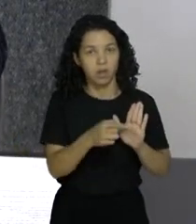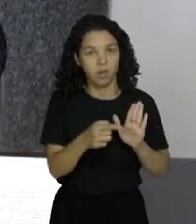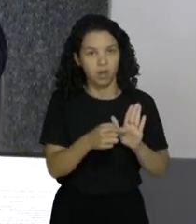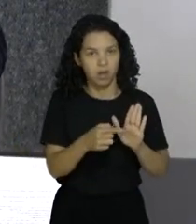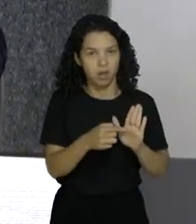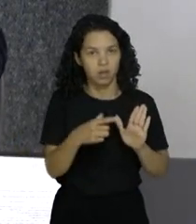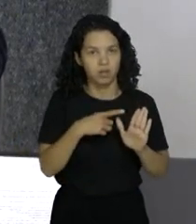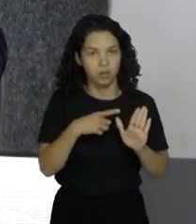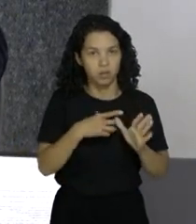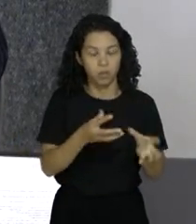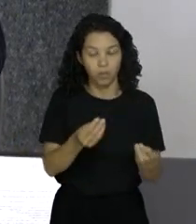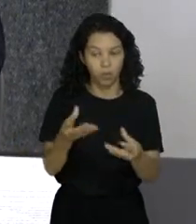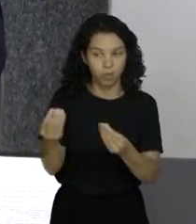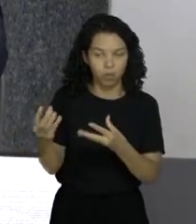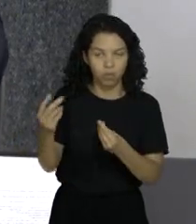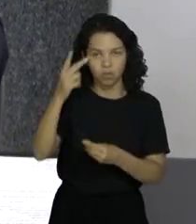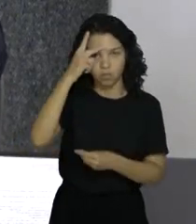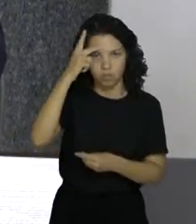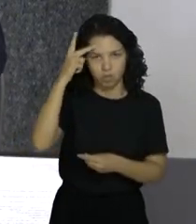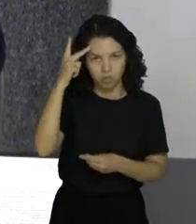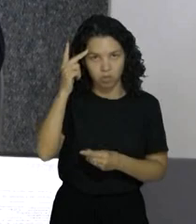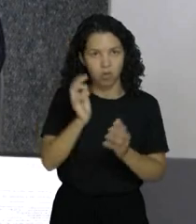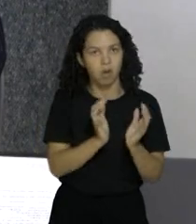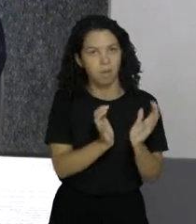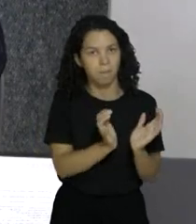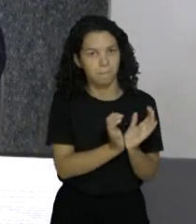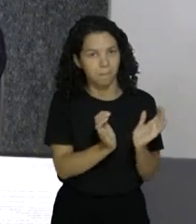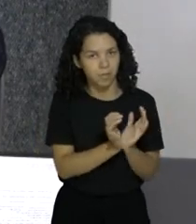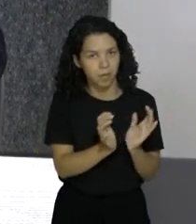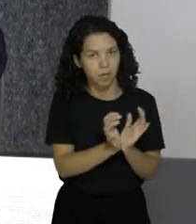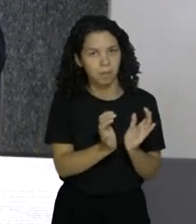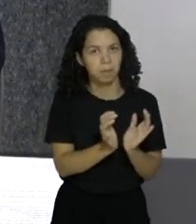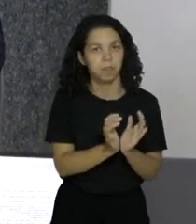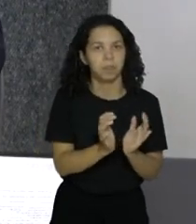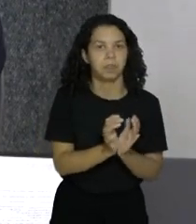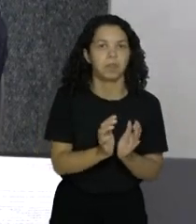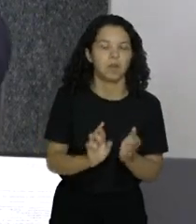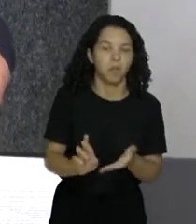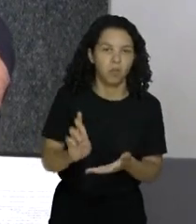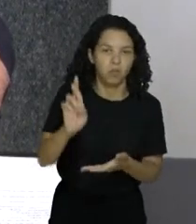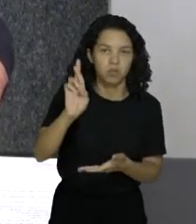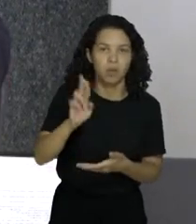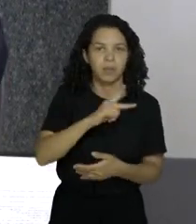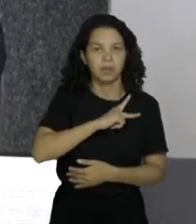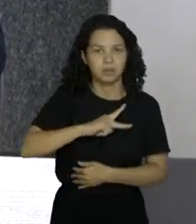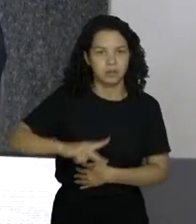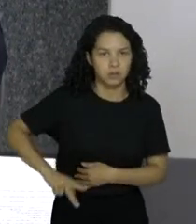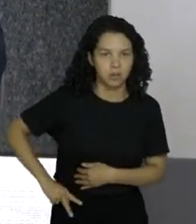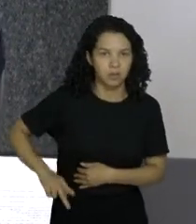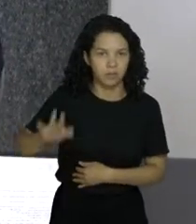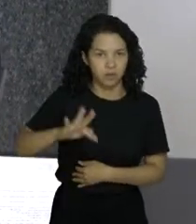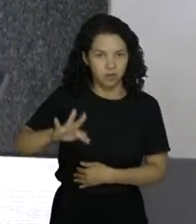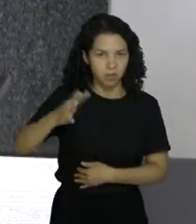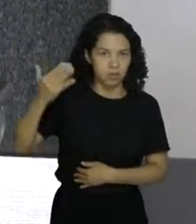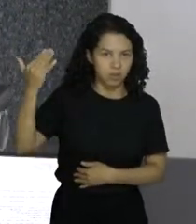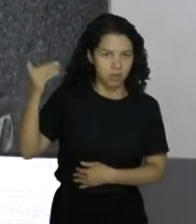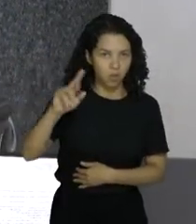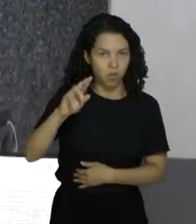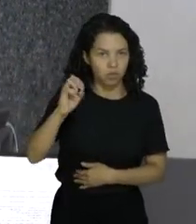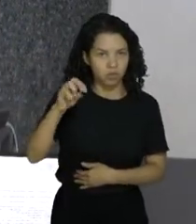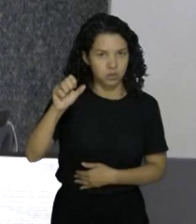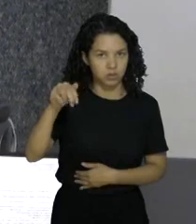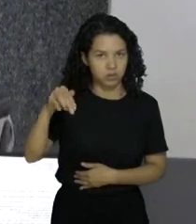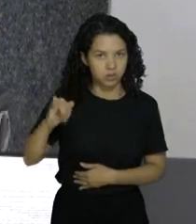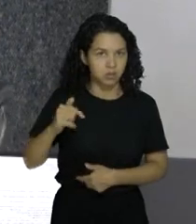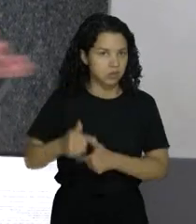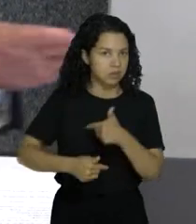muitas pessoas das a paz os dirigentes a presidente da federação na época Rosane vai lá que faz fez